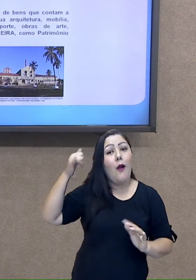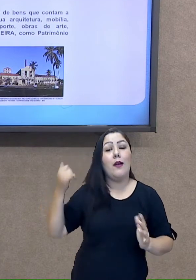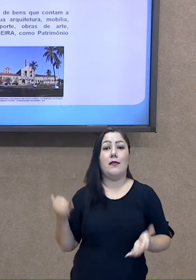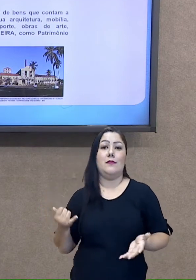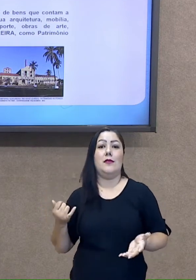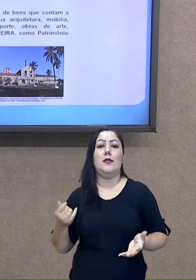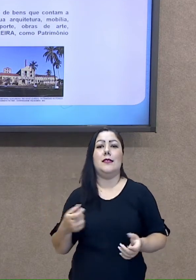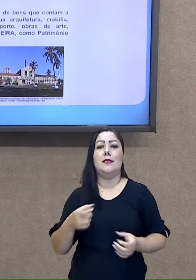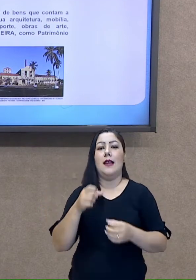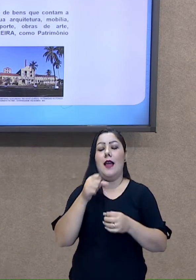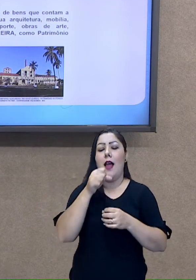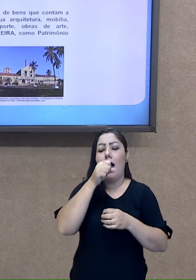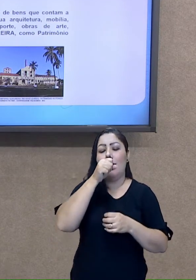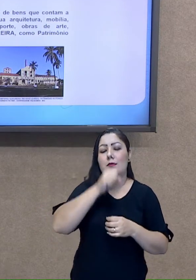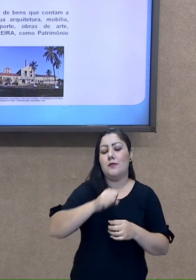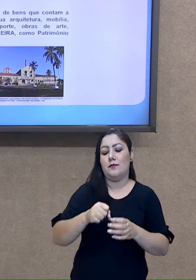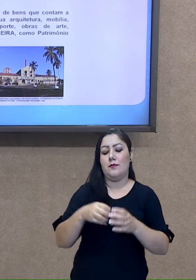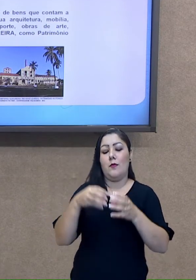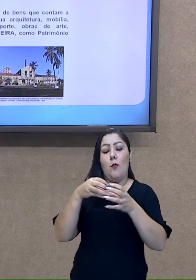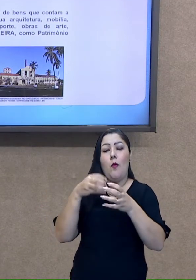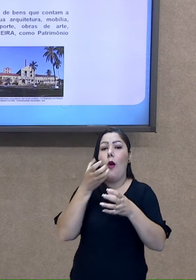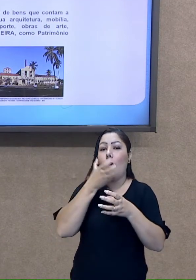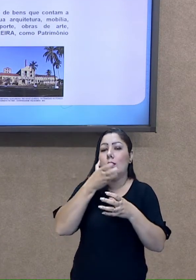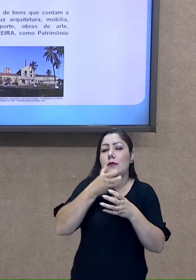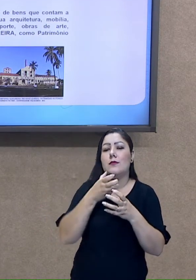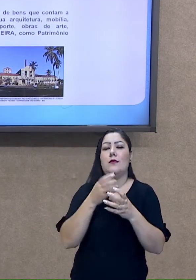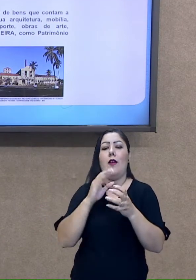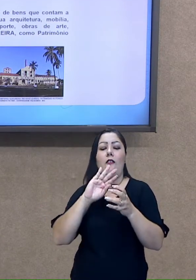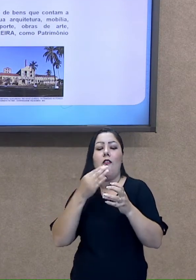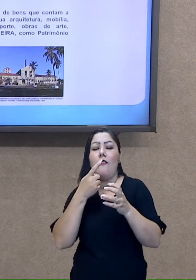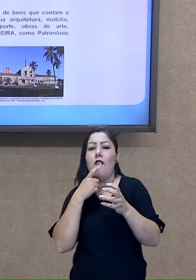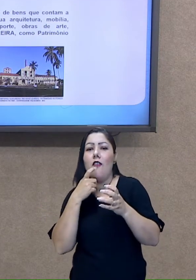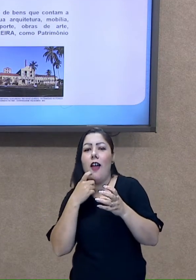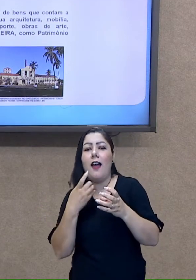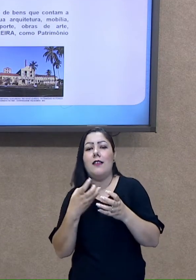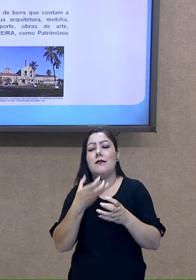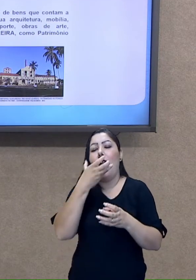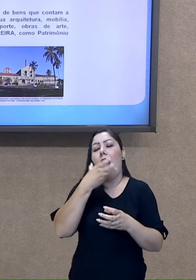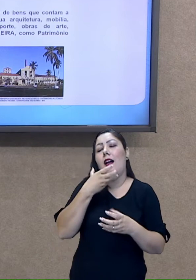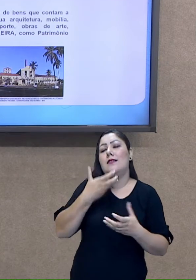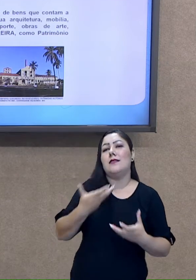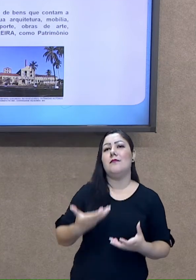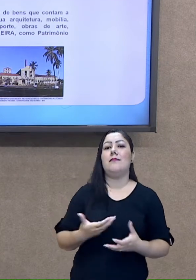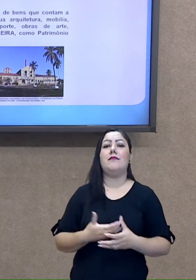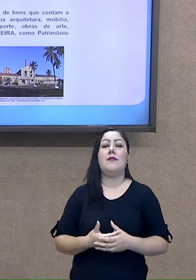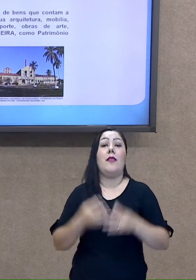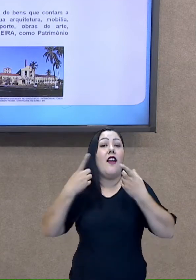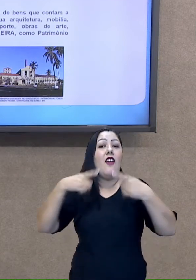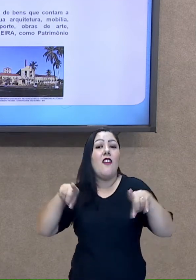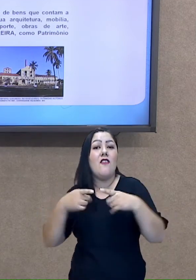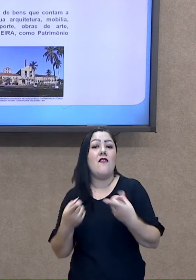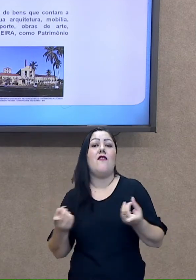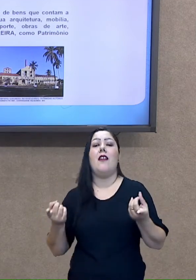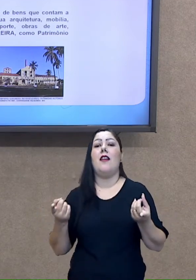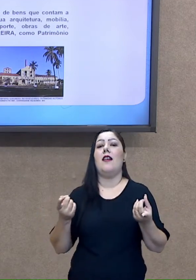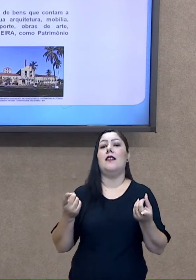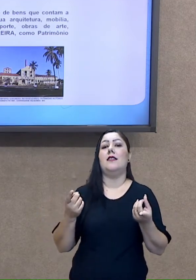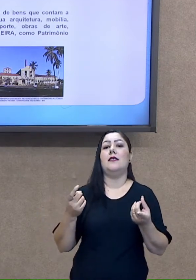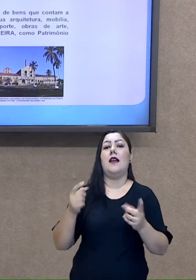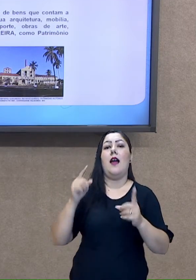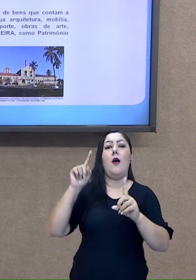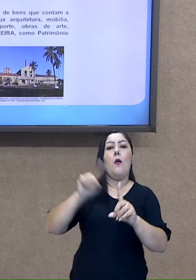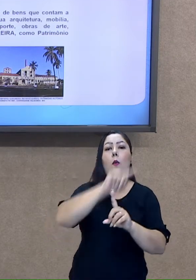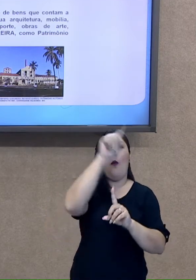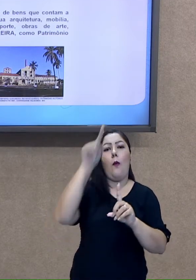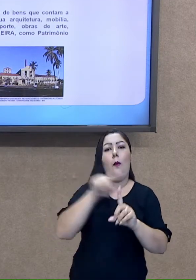dos leilões que acontecem, das cavalgadas, não é isso mesmo? O que nós não tivemos esse ano, mas é algo que marca